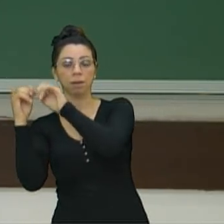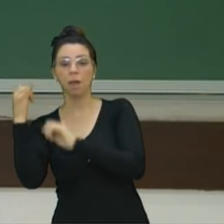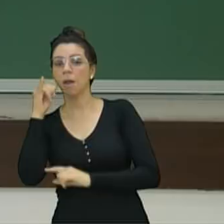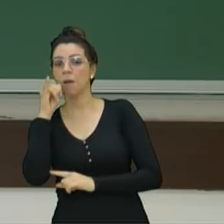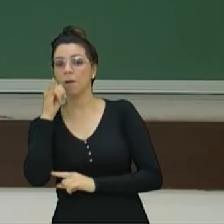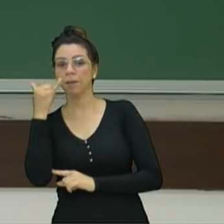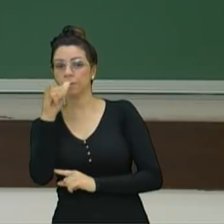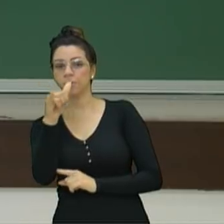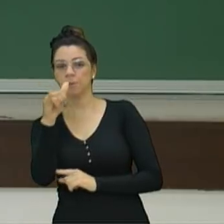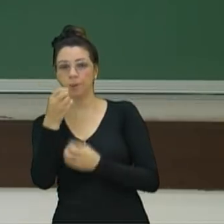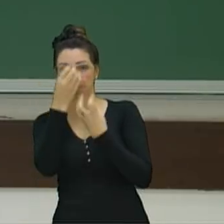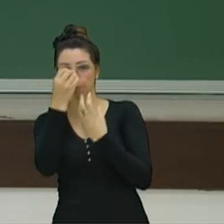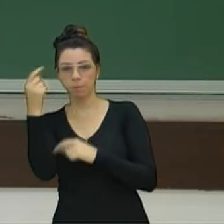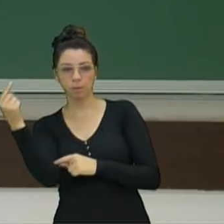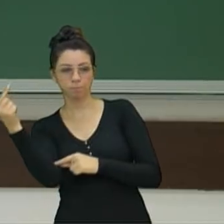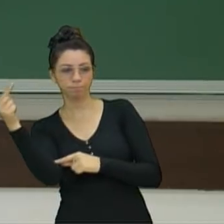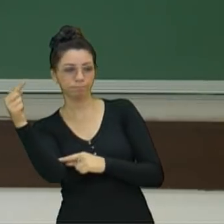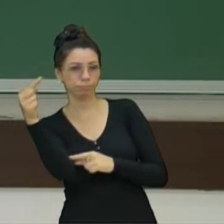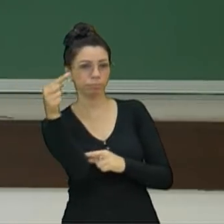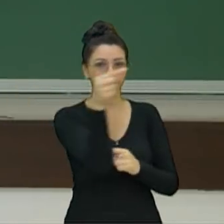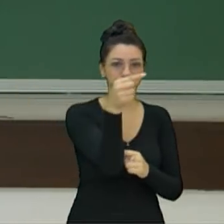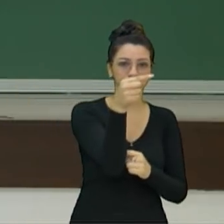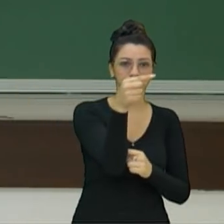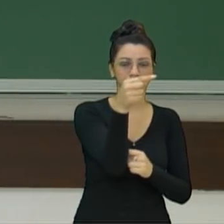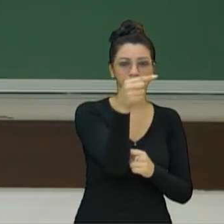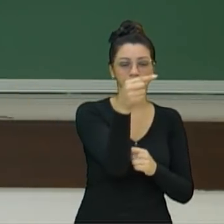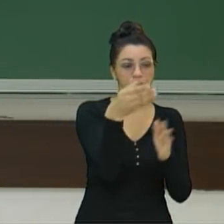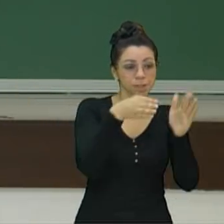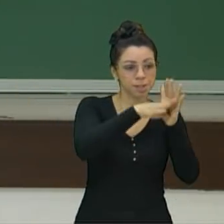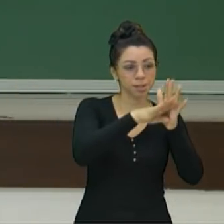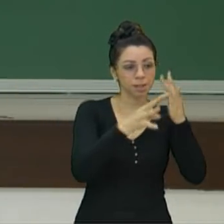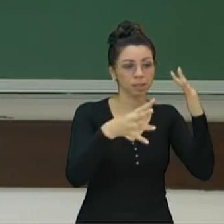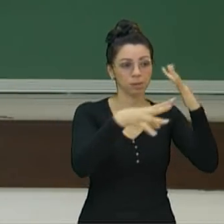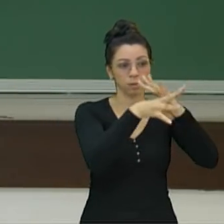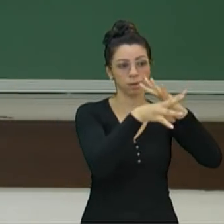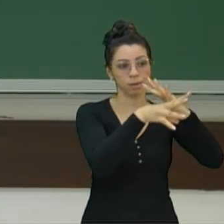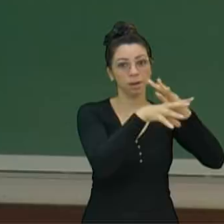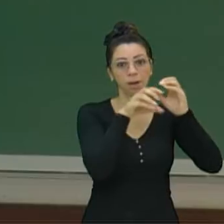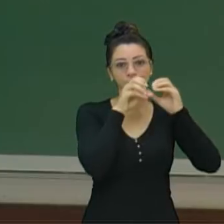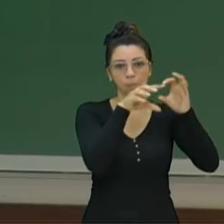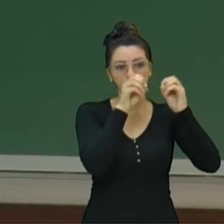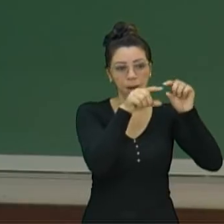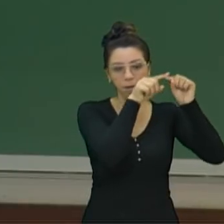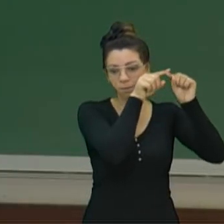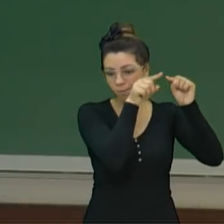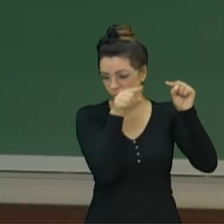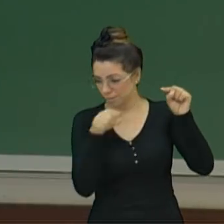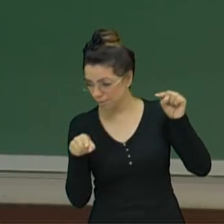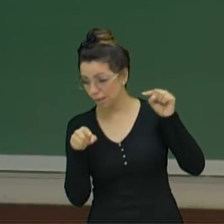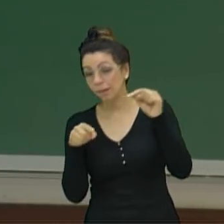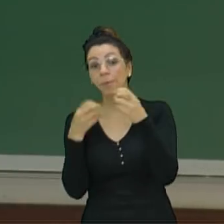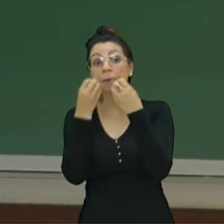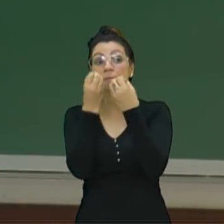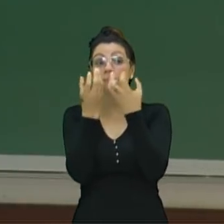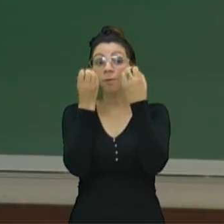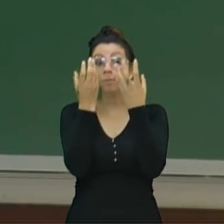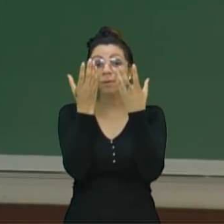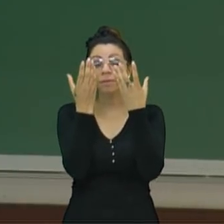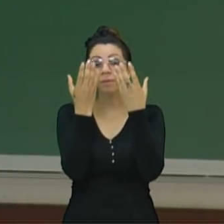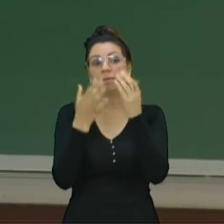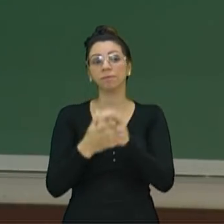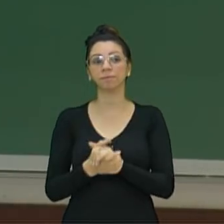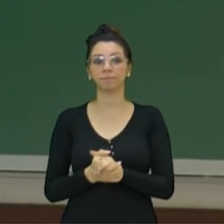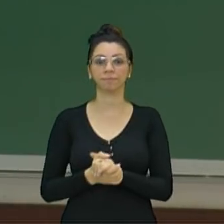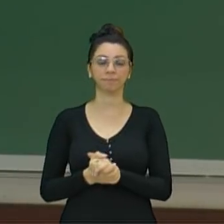esse. Percebam o movimento sempre no mesmo sentido. Os dendritos recebem esta informação que chega até o